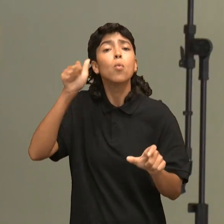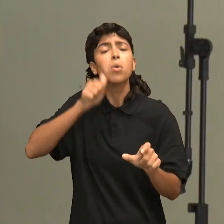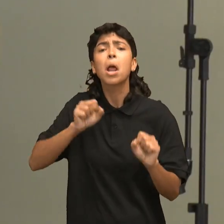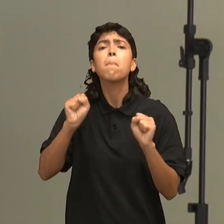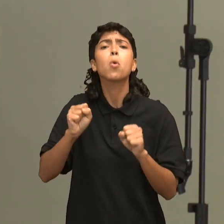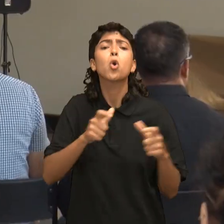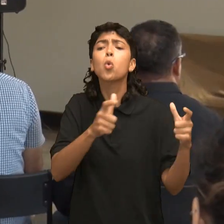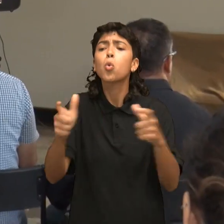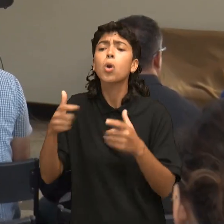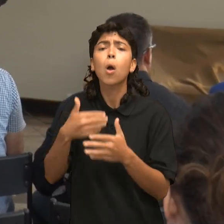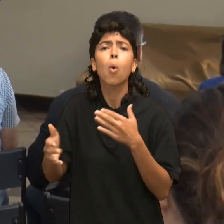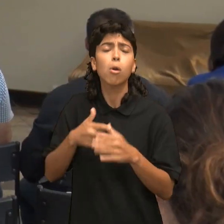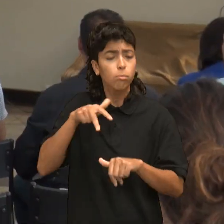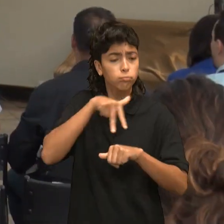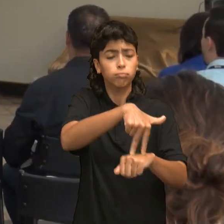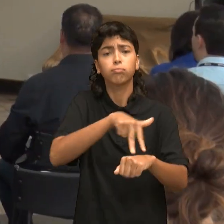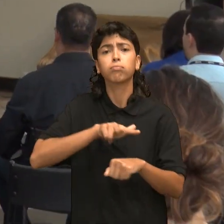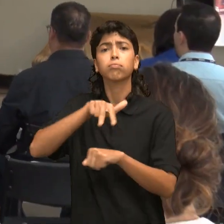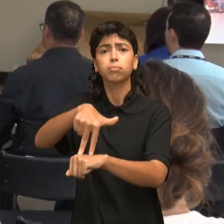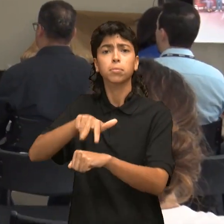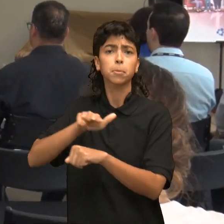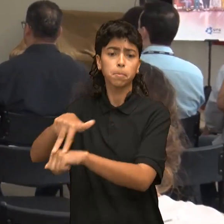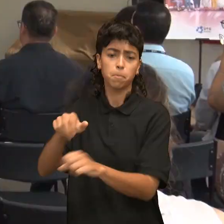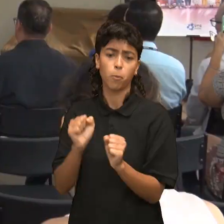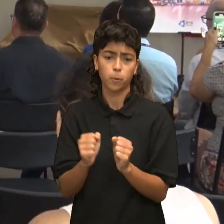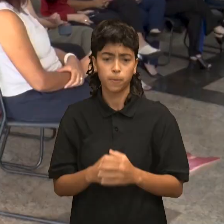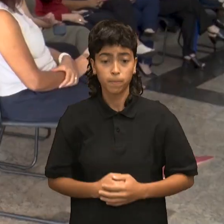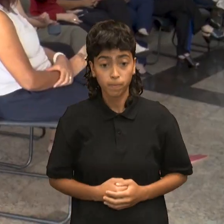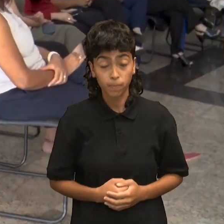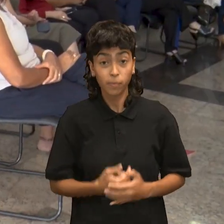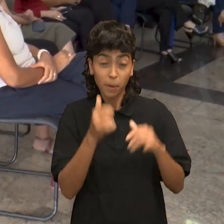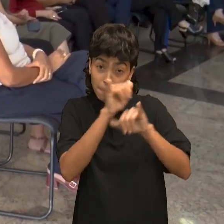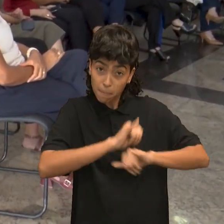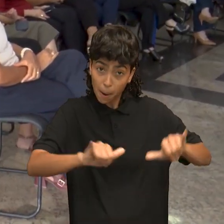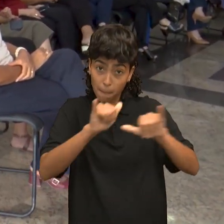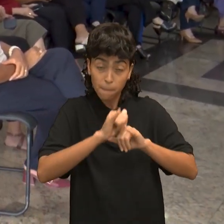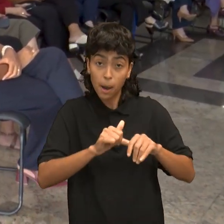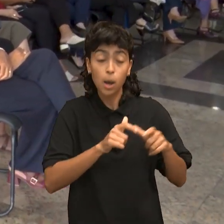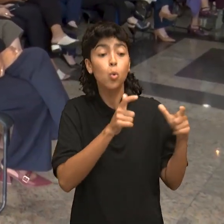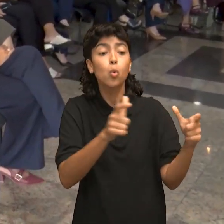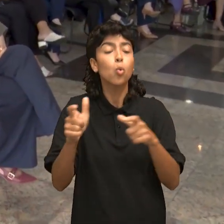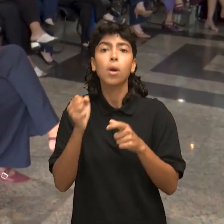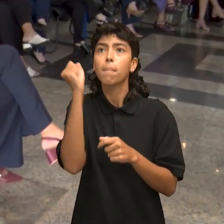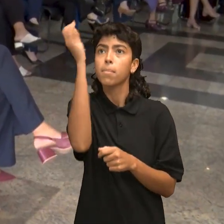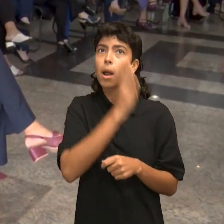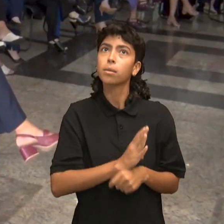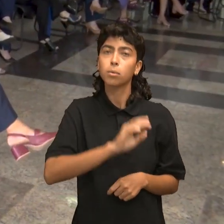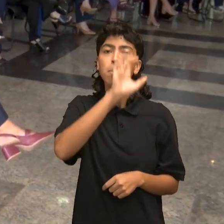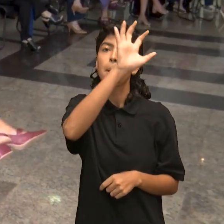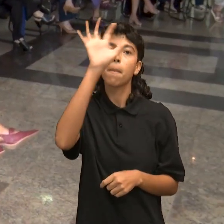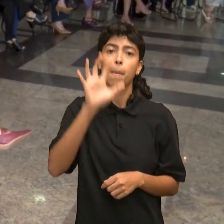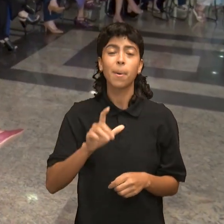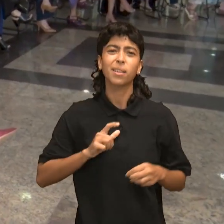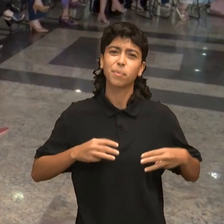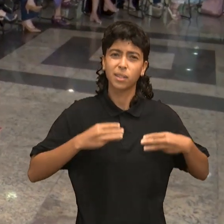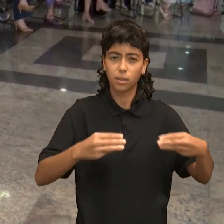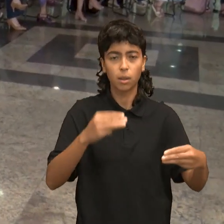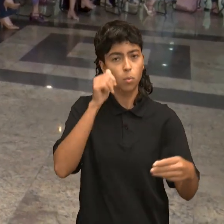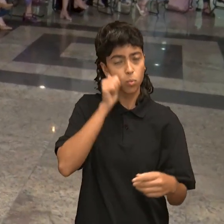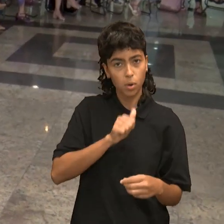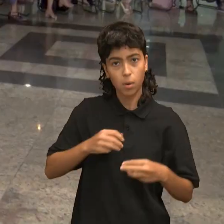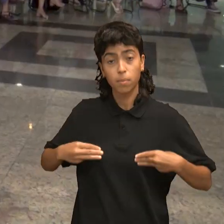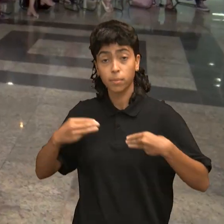qualquer posição. A ação é articulada em todo o Brasil, por meio do Ministério das Mulheres, o Ministério da Educação e